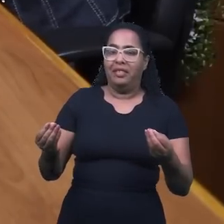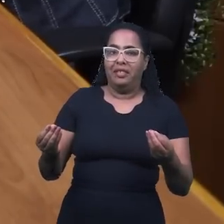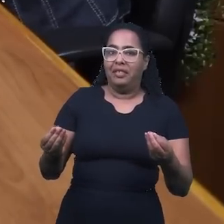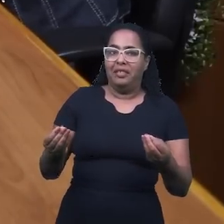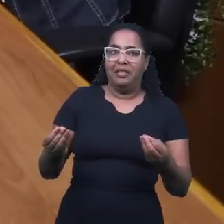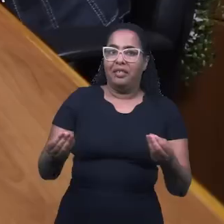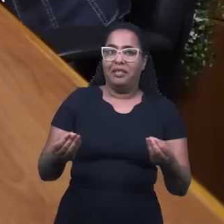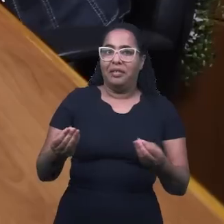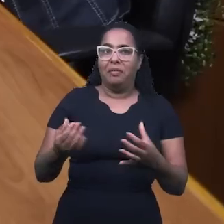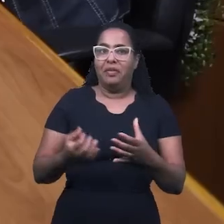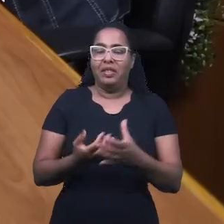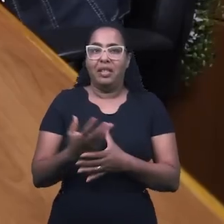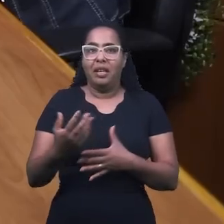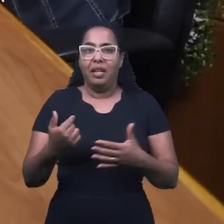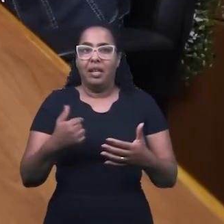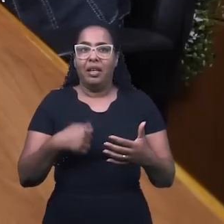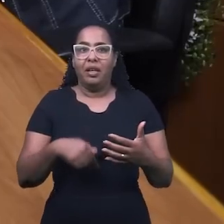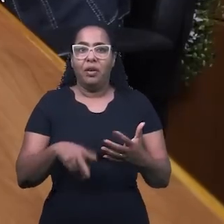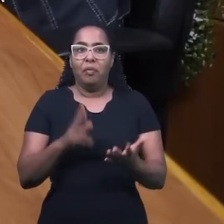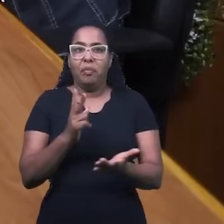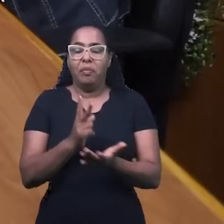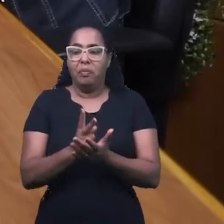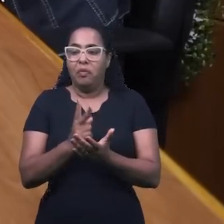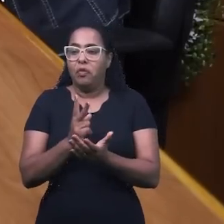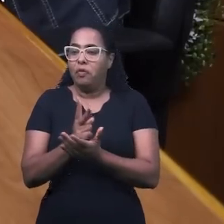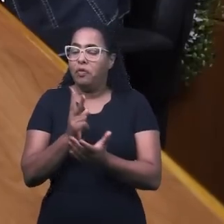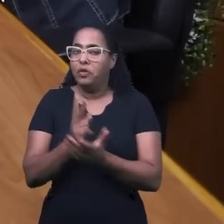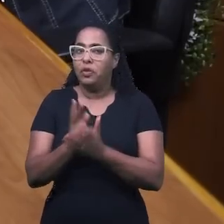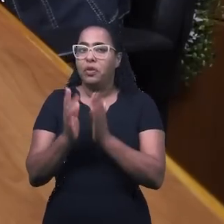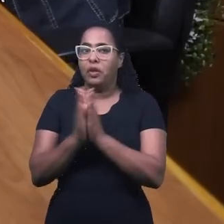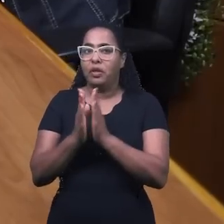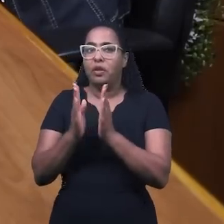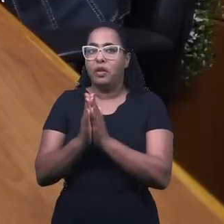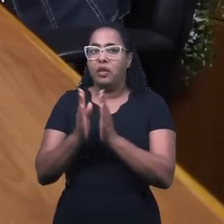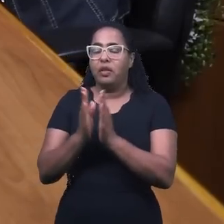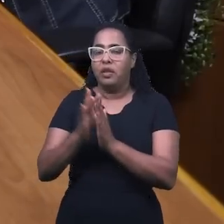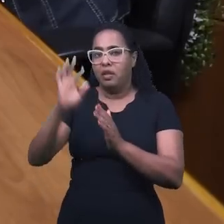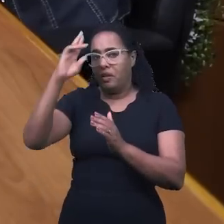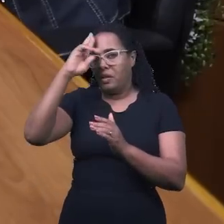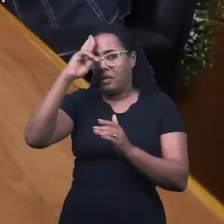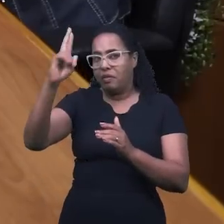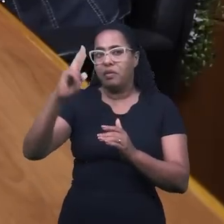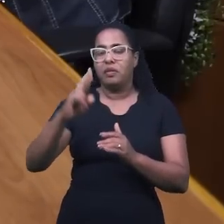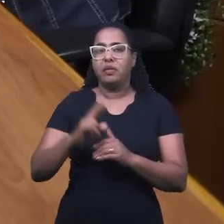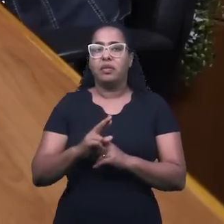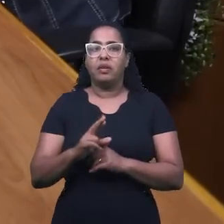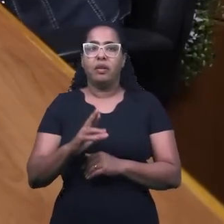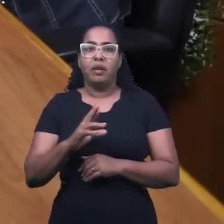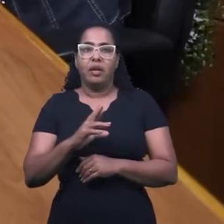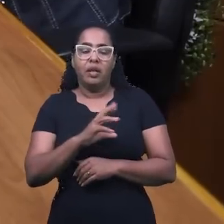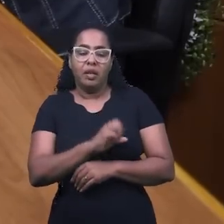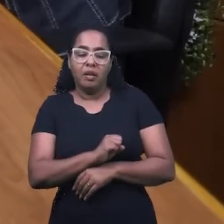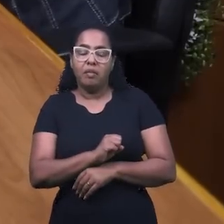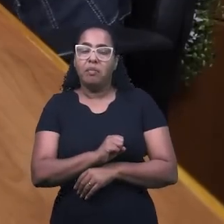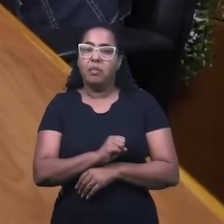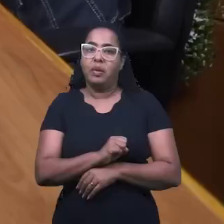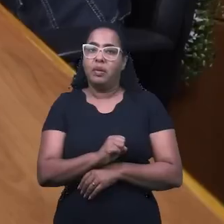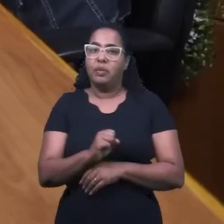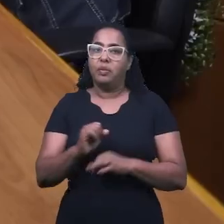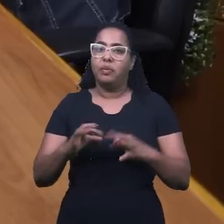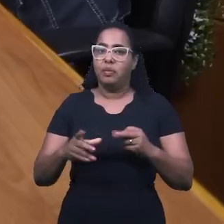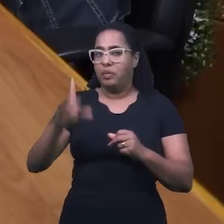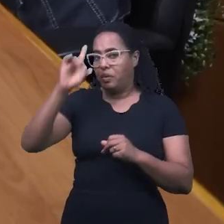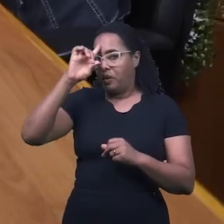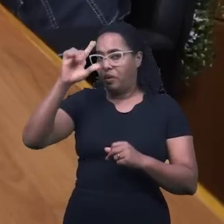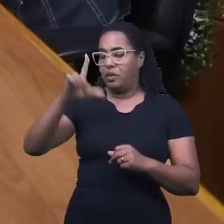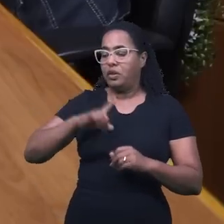como que ninguém sabe como vai ser. Eu só permaneci, continuei buscando o Senhor e amando o que Deus tinha